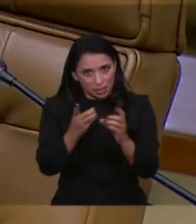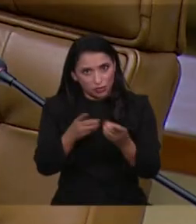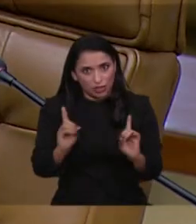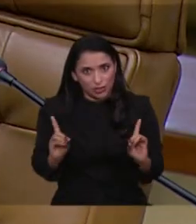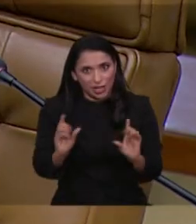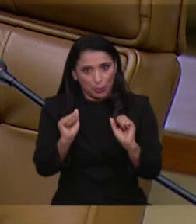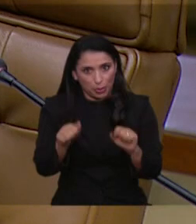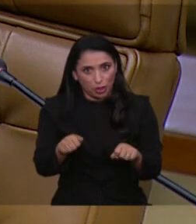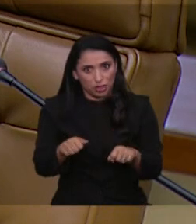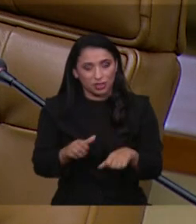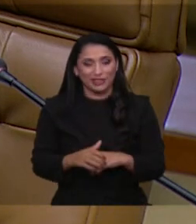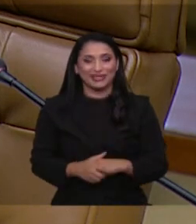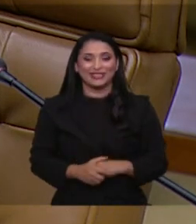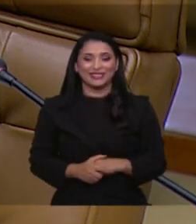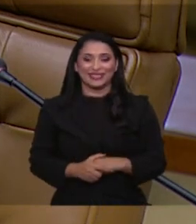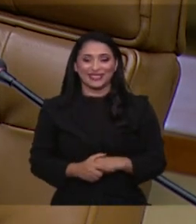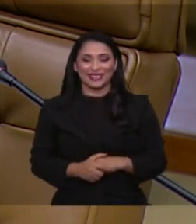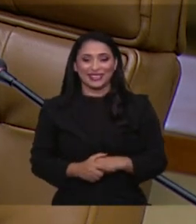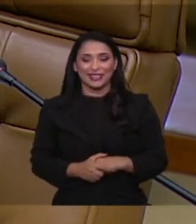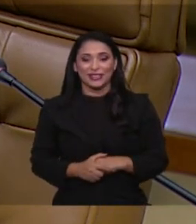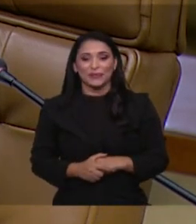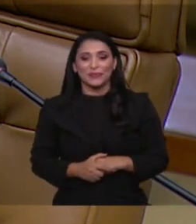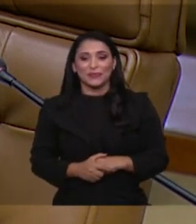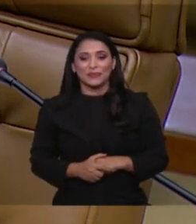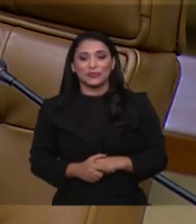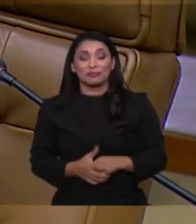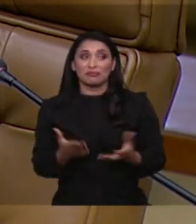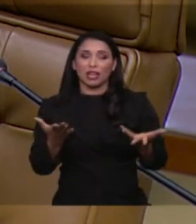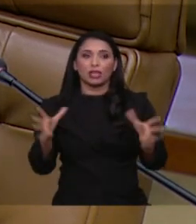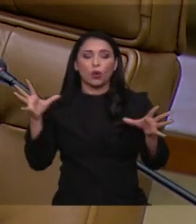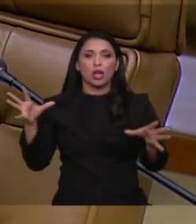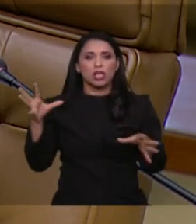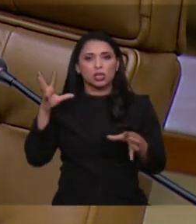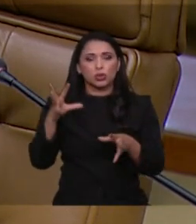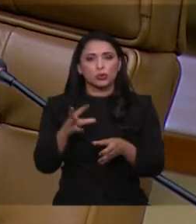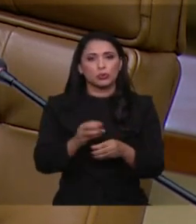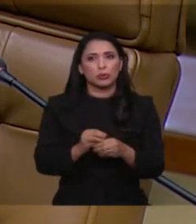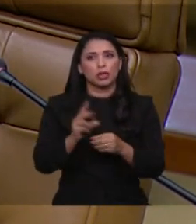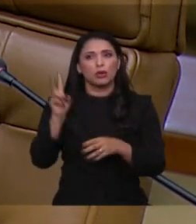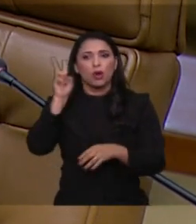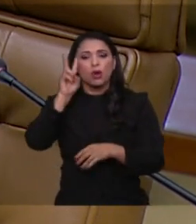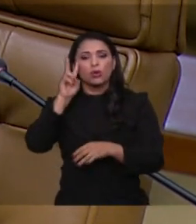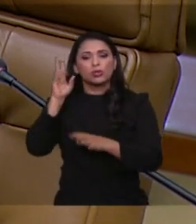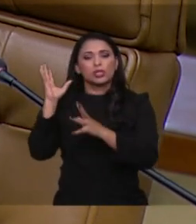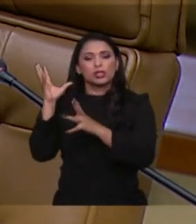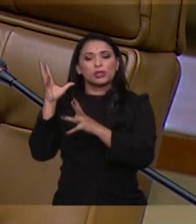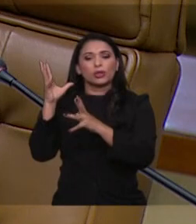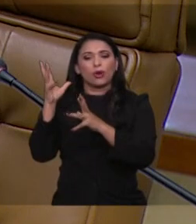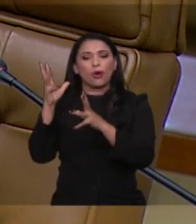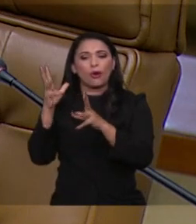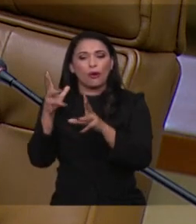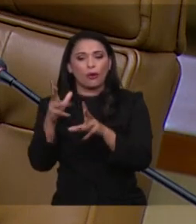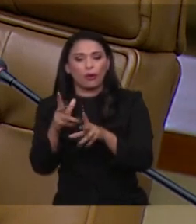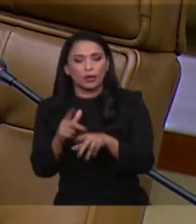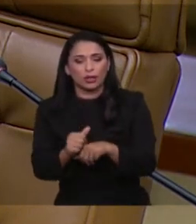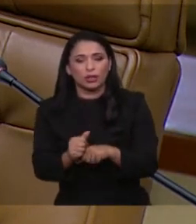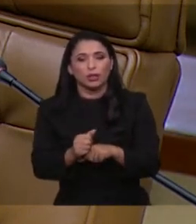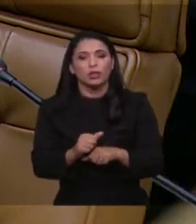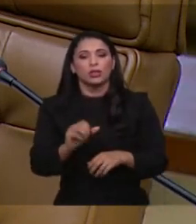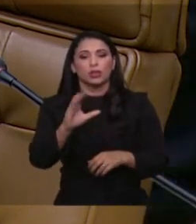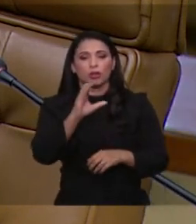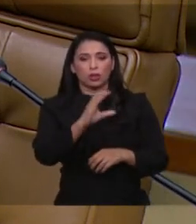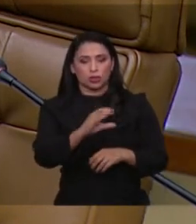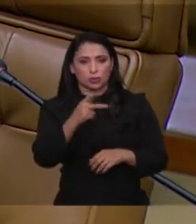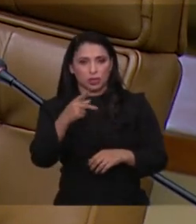Presidente, em resumo, aqui me parece que todo o histórico, as alterações, as previsões do Código